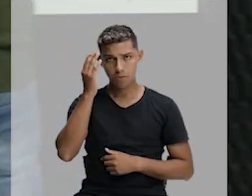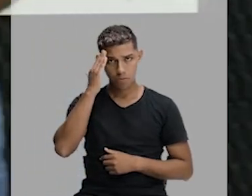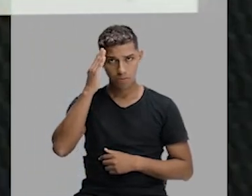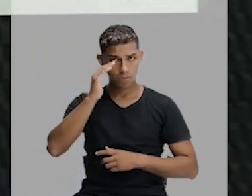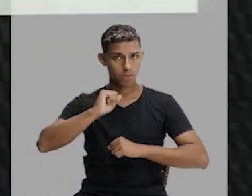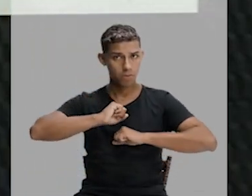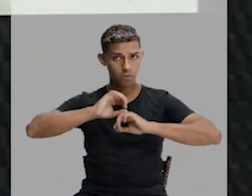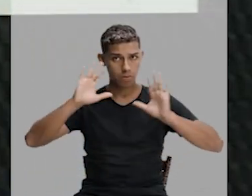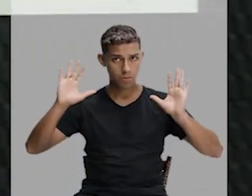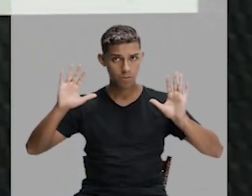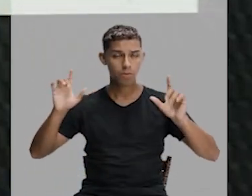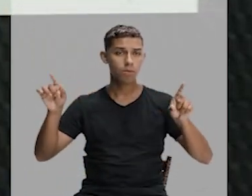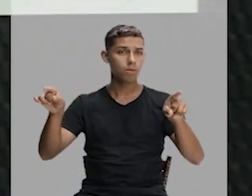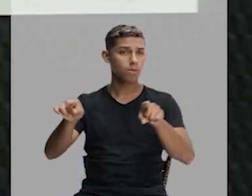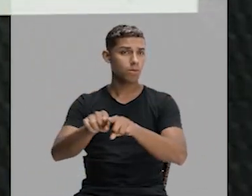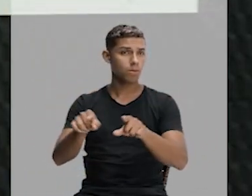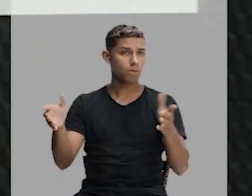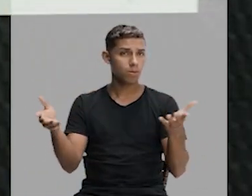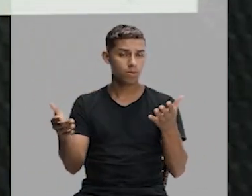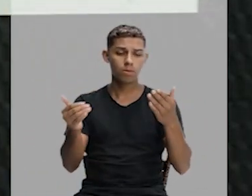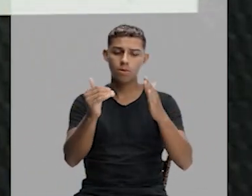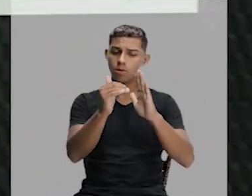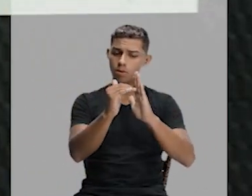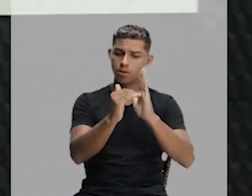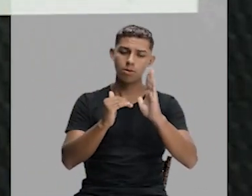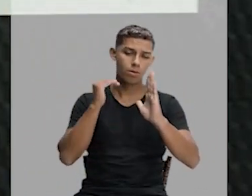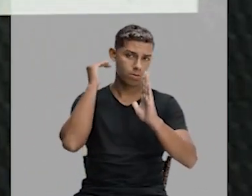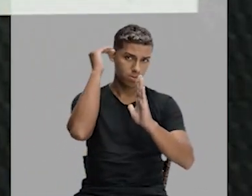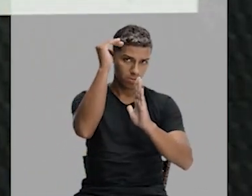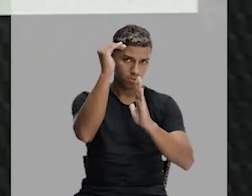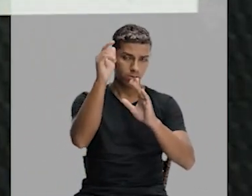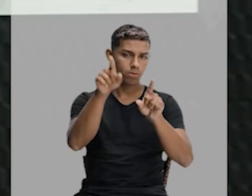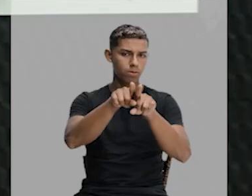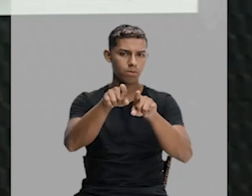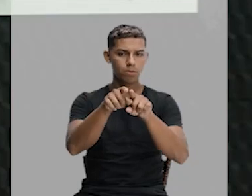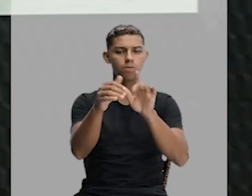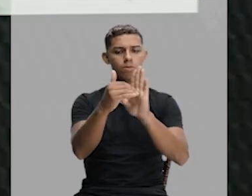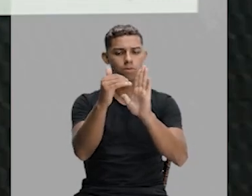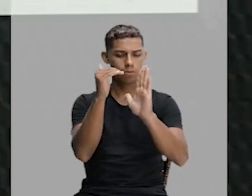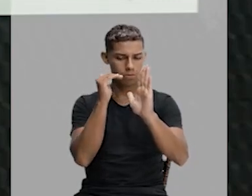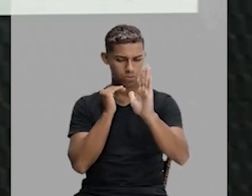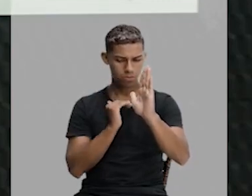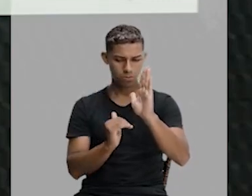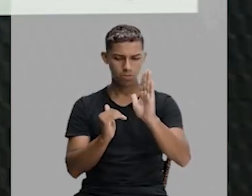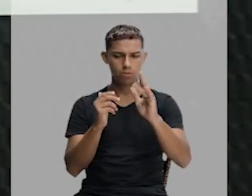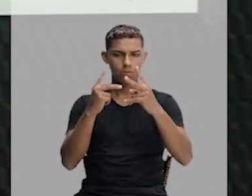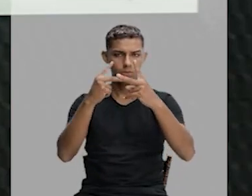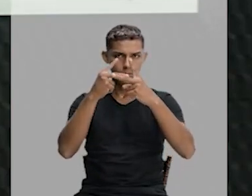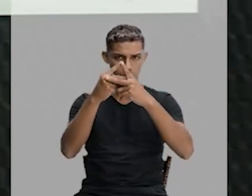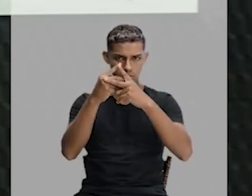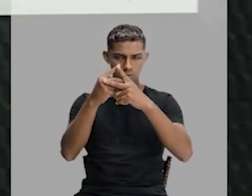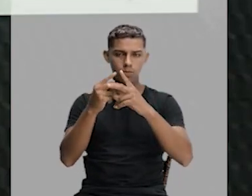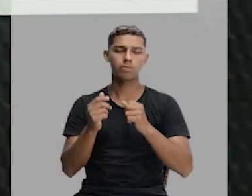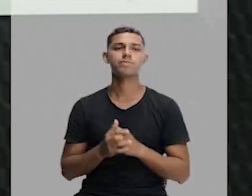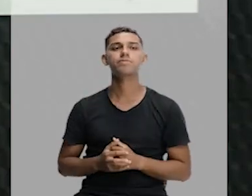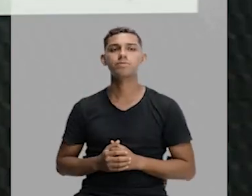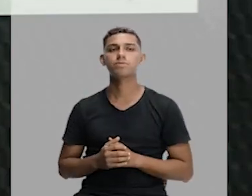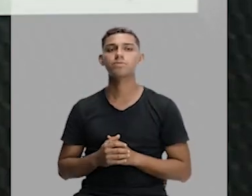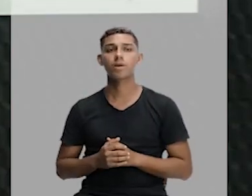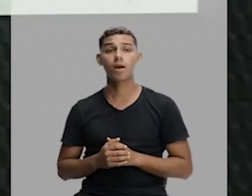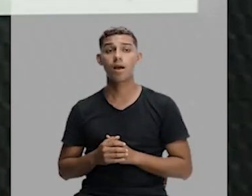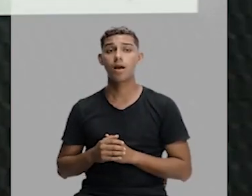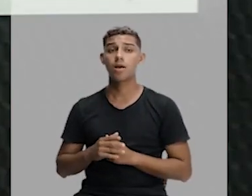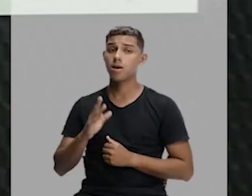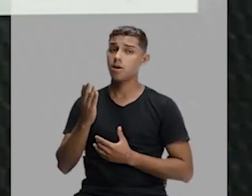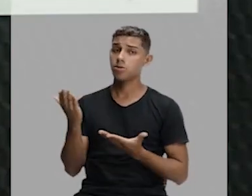Certo? Então, eu tenho aqui a base superior e tenho a base inferior. Esses outros elementos